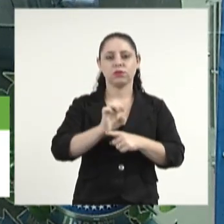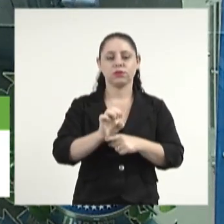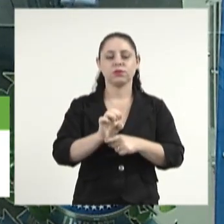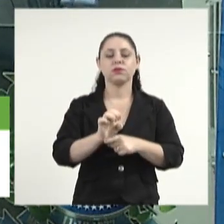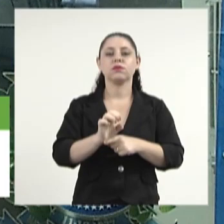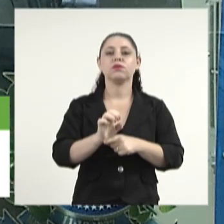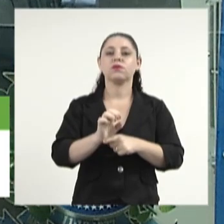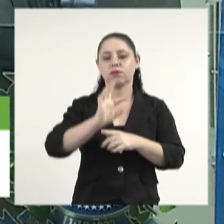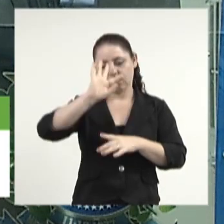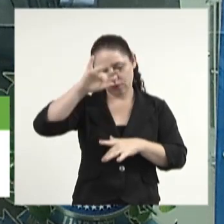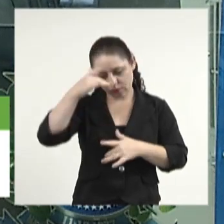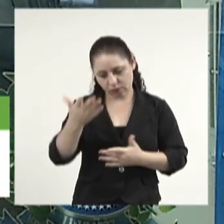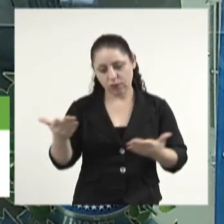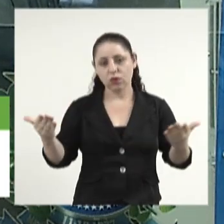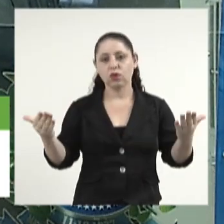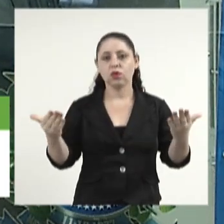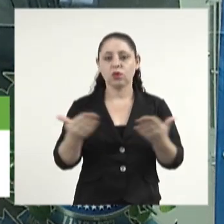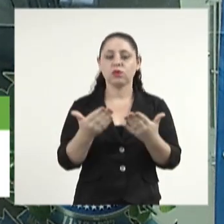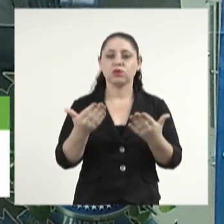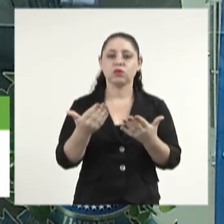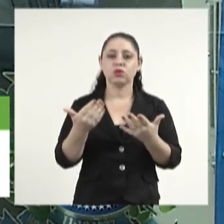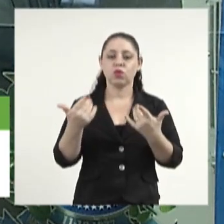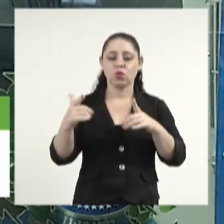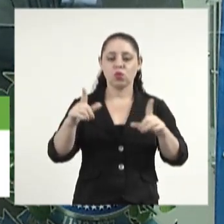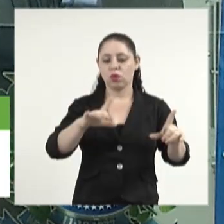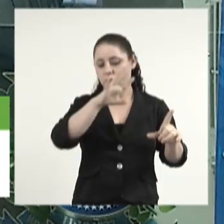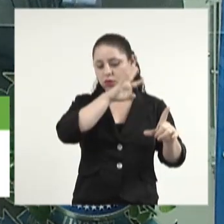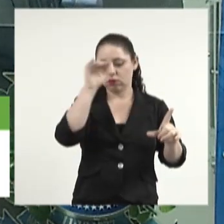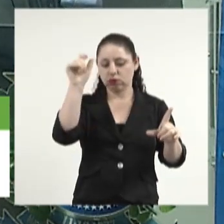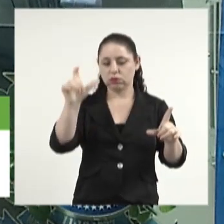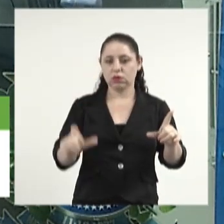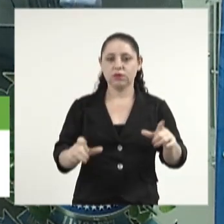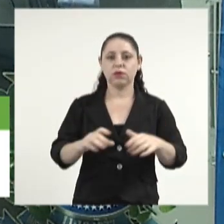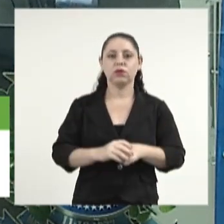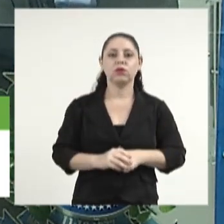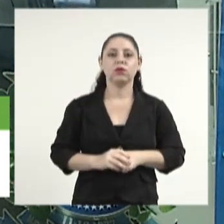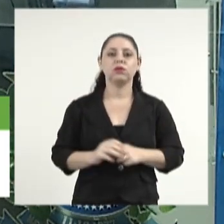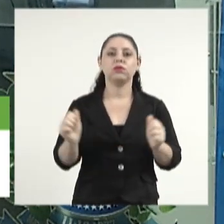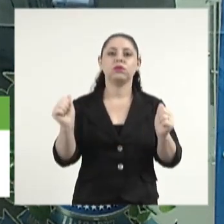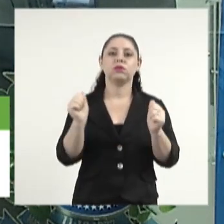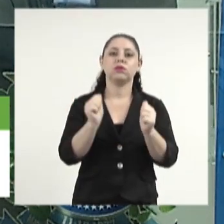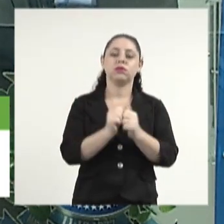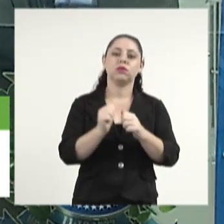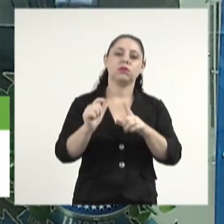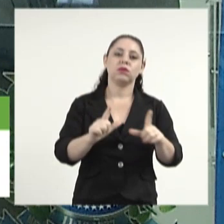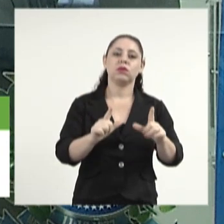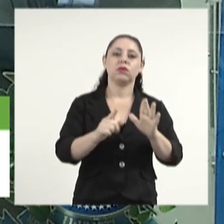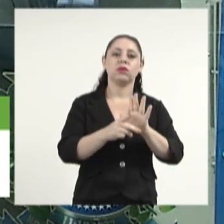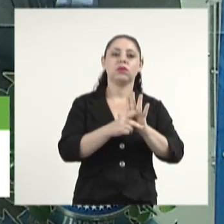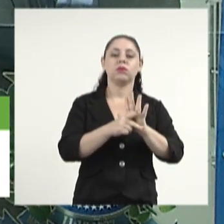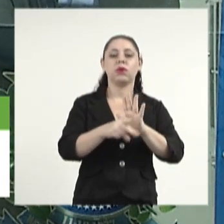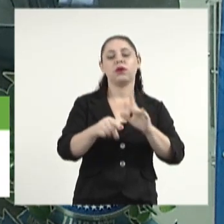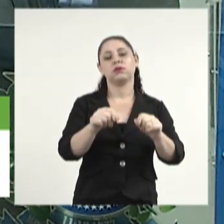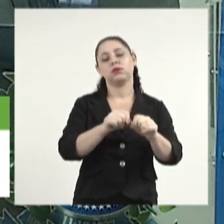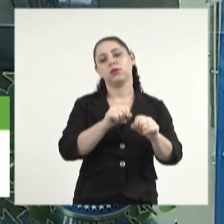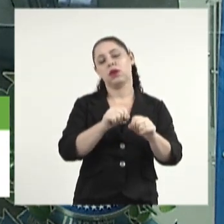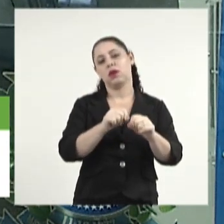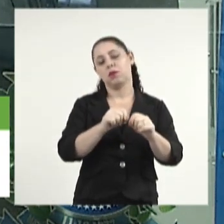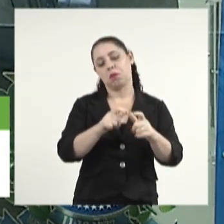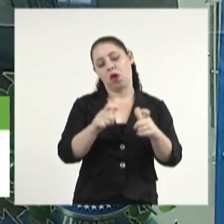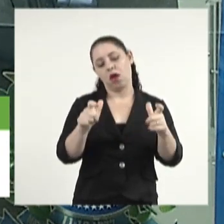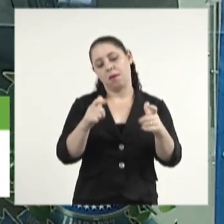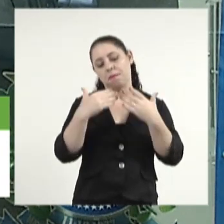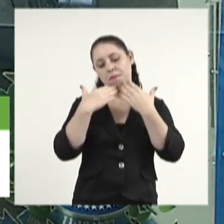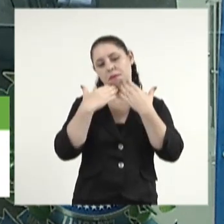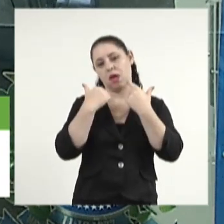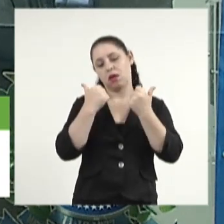Ele então foi homenageado hoje com o título de cidadão sul-mato-grossense, que ao lado da Comenda de Mérito Legislativo são as maiores homenagens